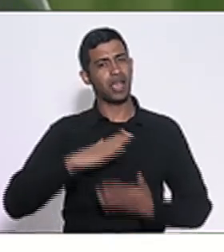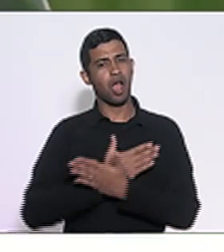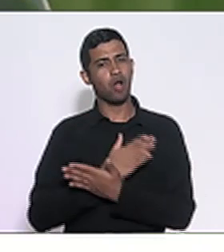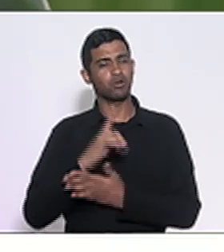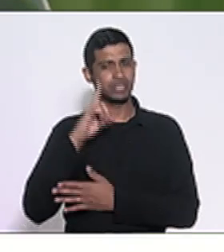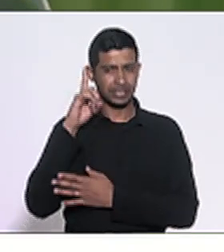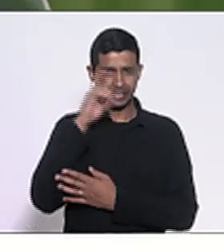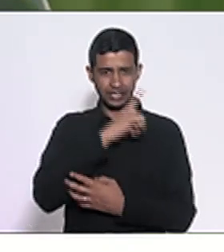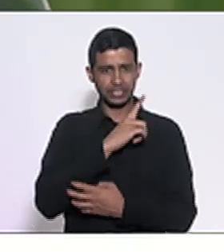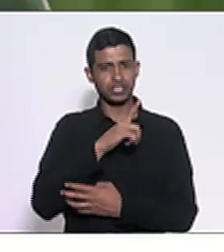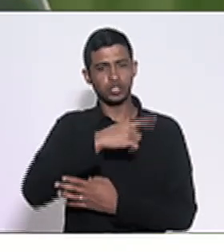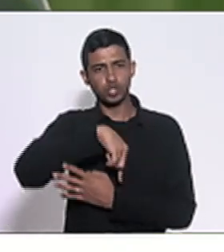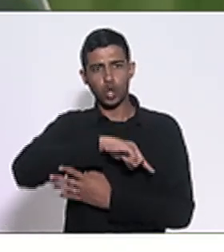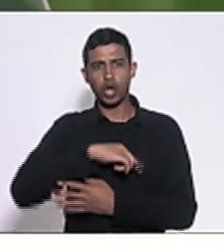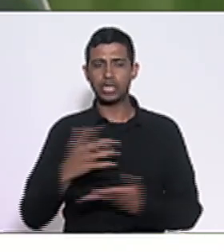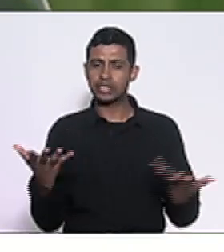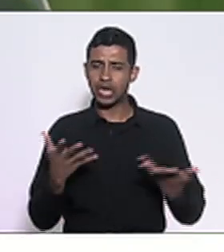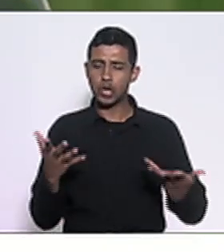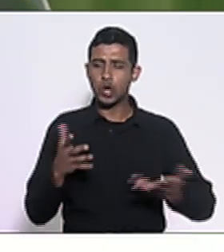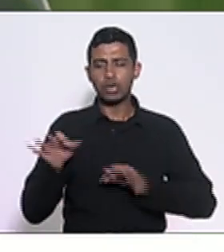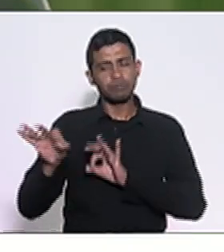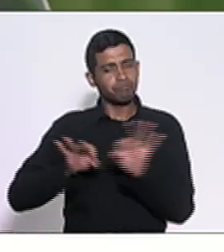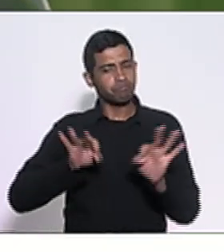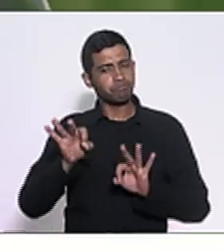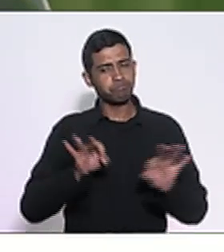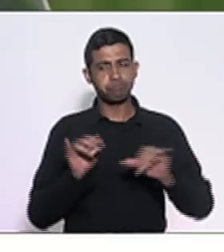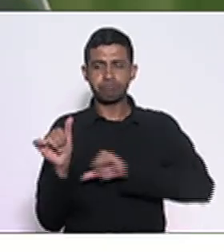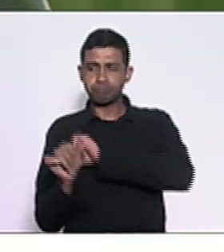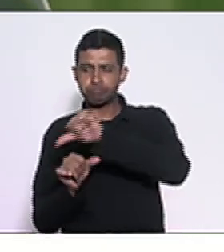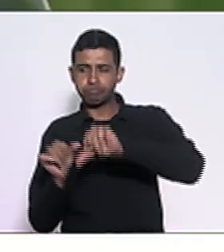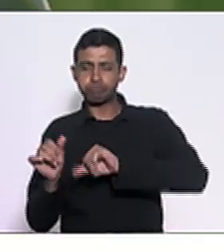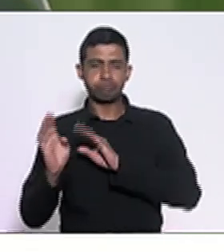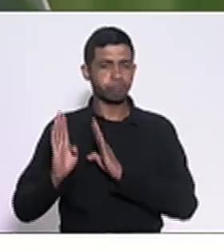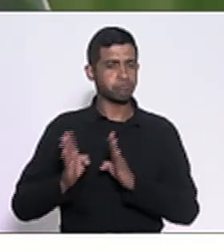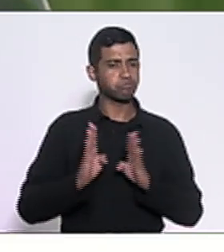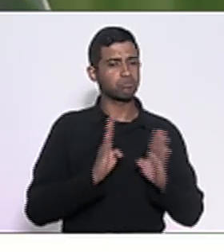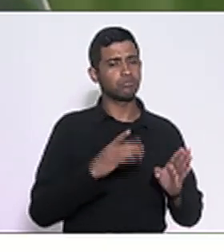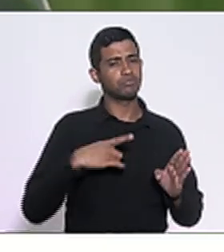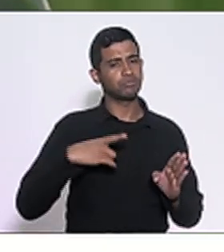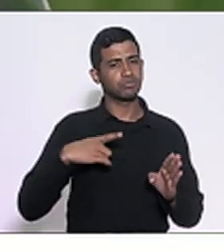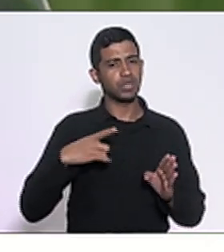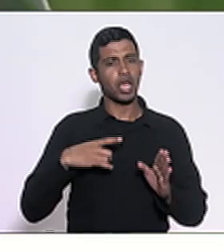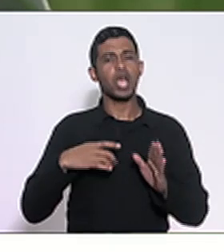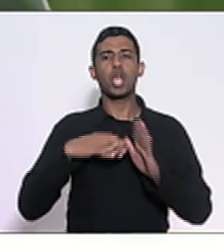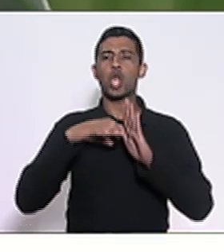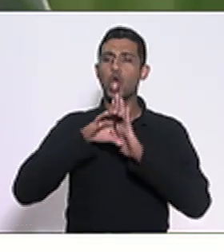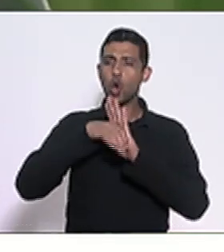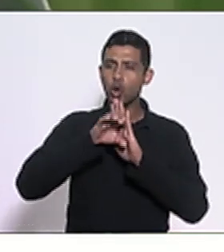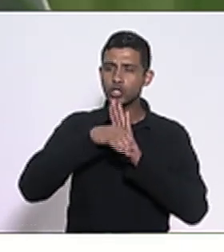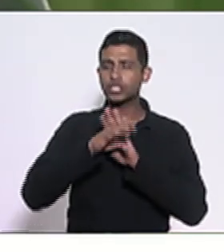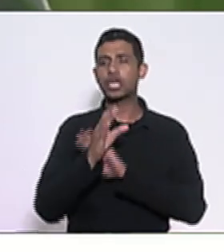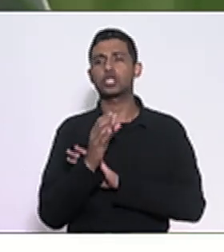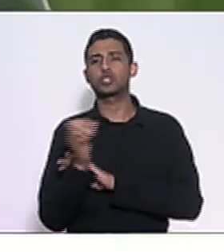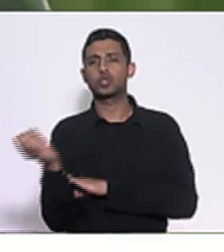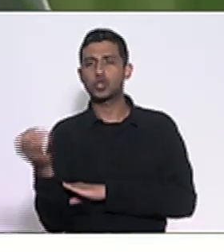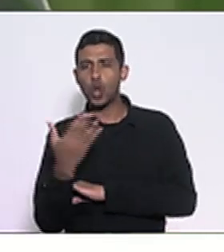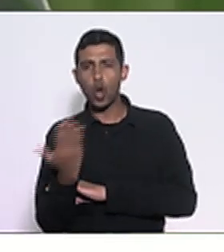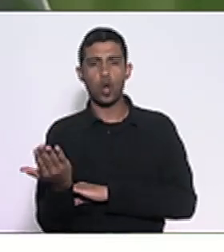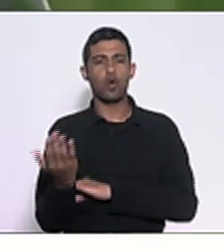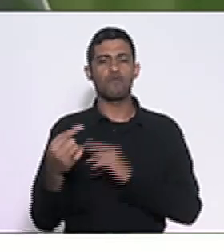Administrativamente, estamos reorganizando o órgão, estamos trazendo conceitos mais modernos de gestão,